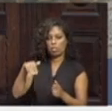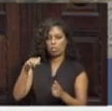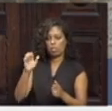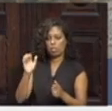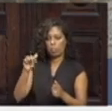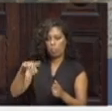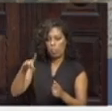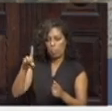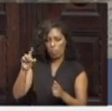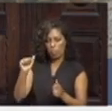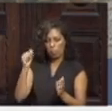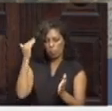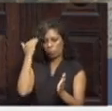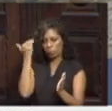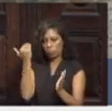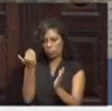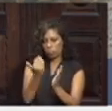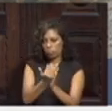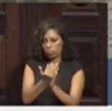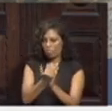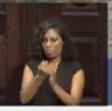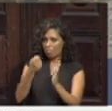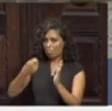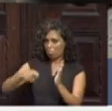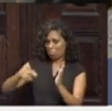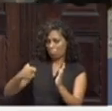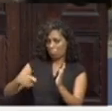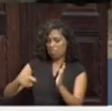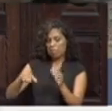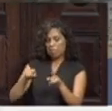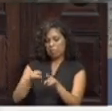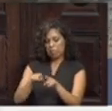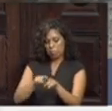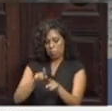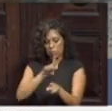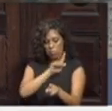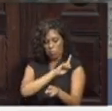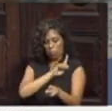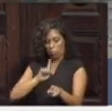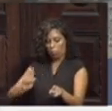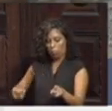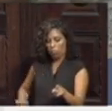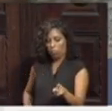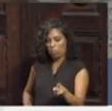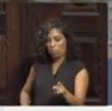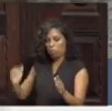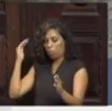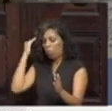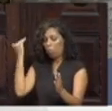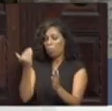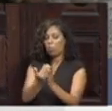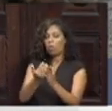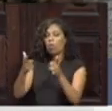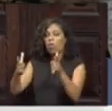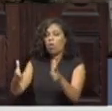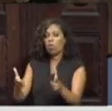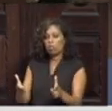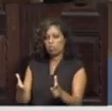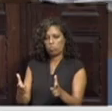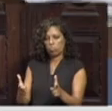inconstitucional. Mas o lugar do governador demandar é no TJ ou no Supremo, e não